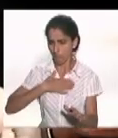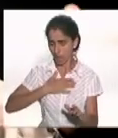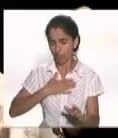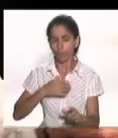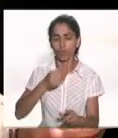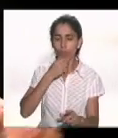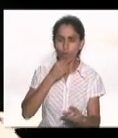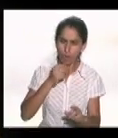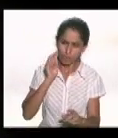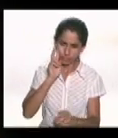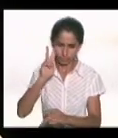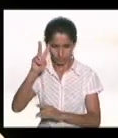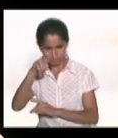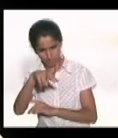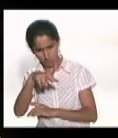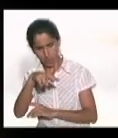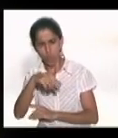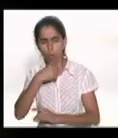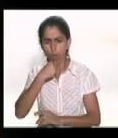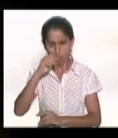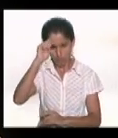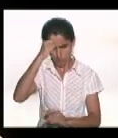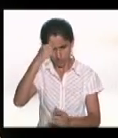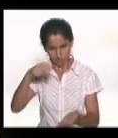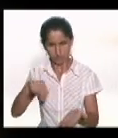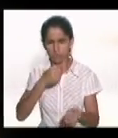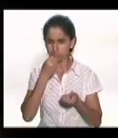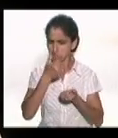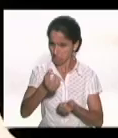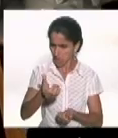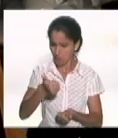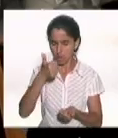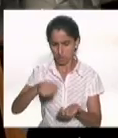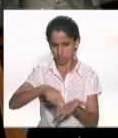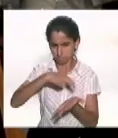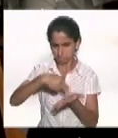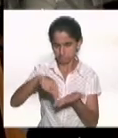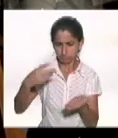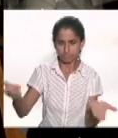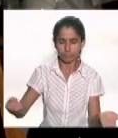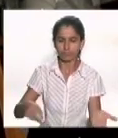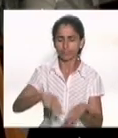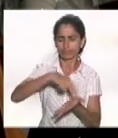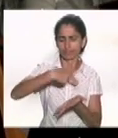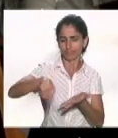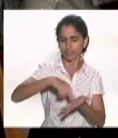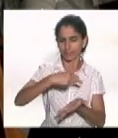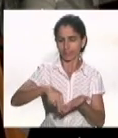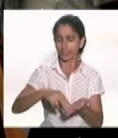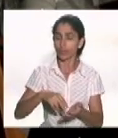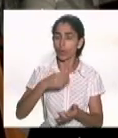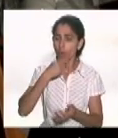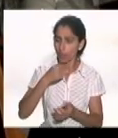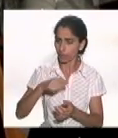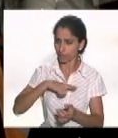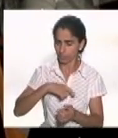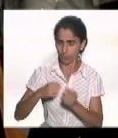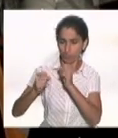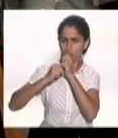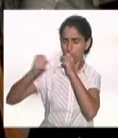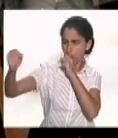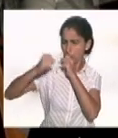dançando, aí um dia meu irmão mandou. Eu falei, pô, esse cara, esse neguinho é bom, esse neguinho baixinho. Aí, eu dançando muito, o trombonista,